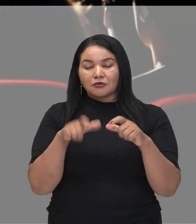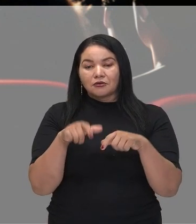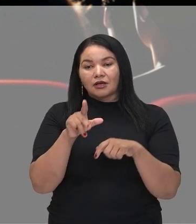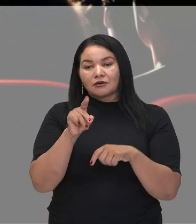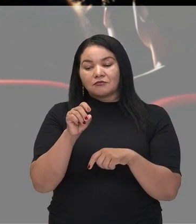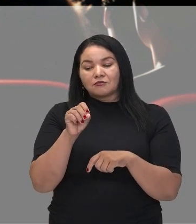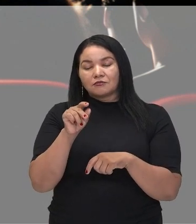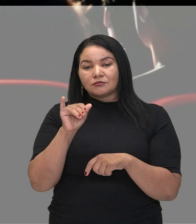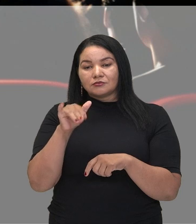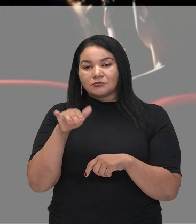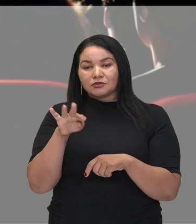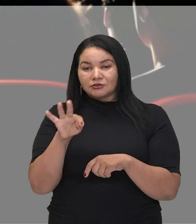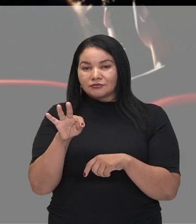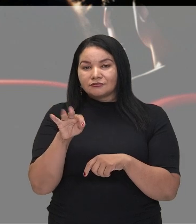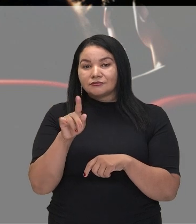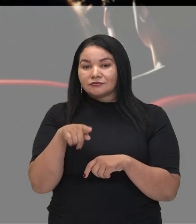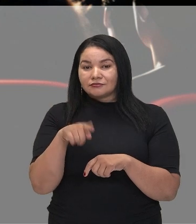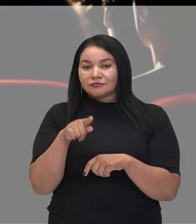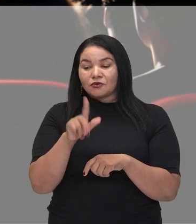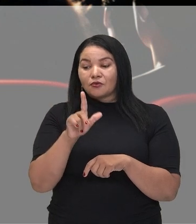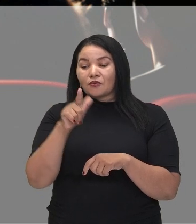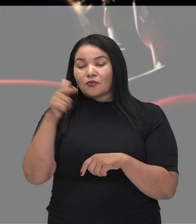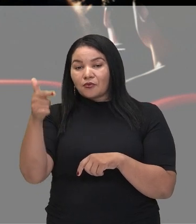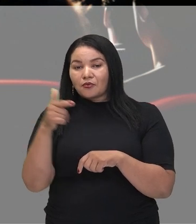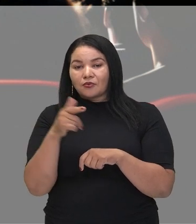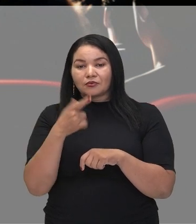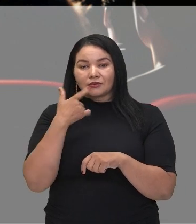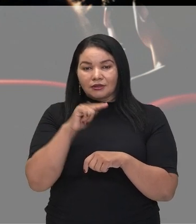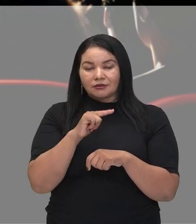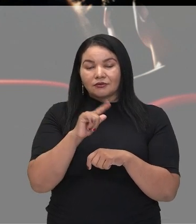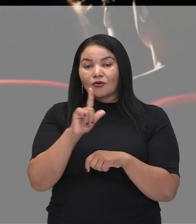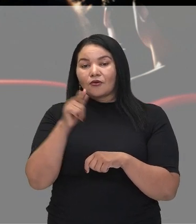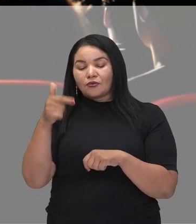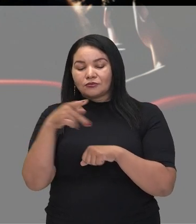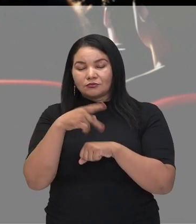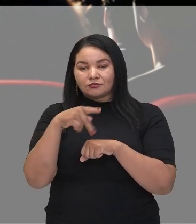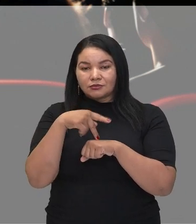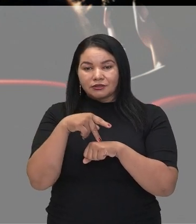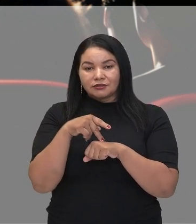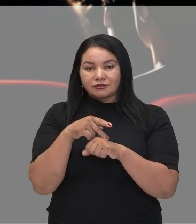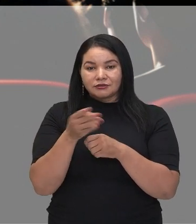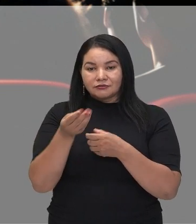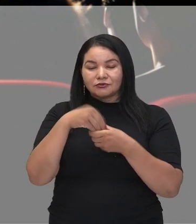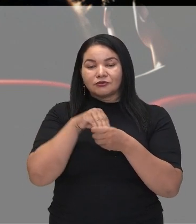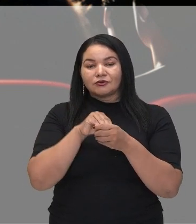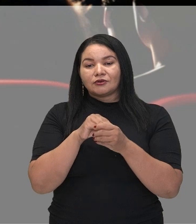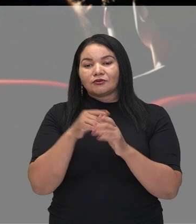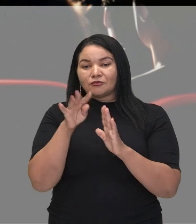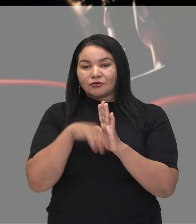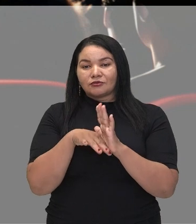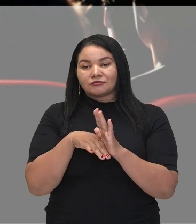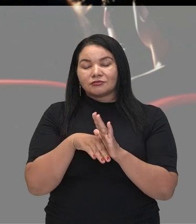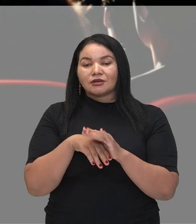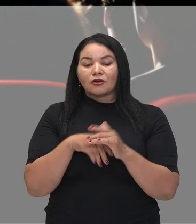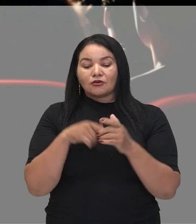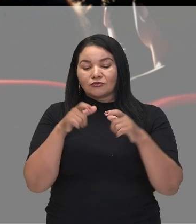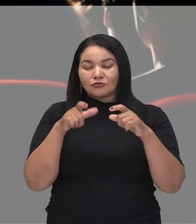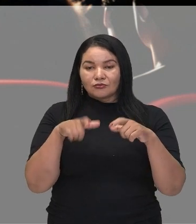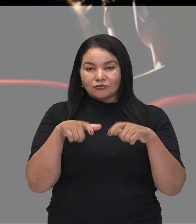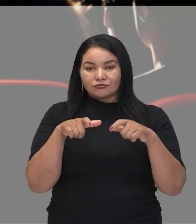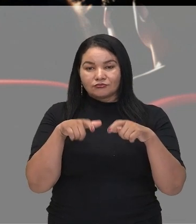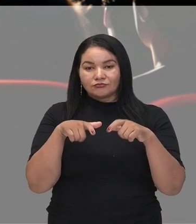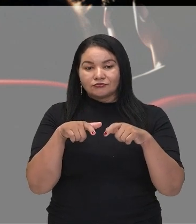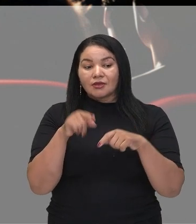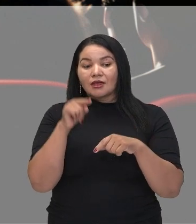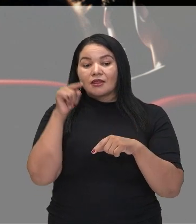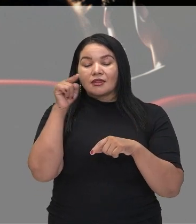aqui estrangeirismo, não é isso? Point. O pessoal falava muito point. Ah, lá é o point. É